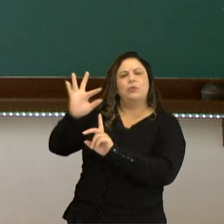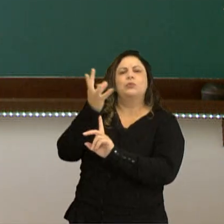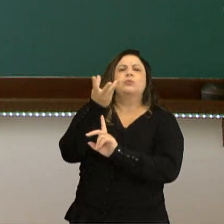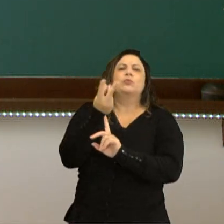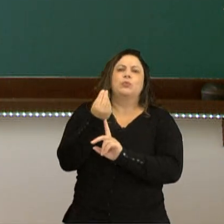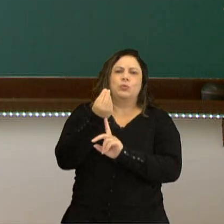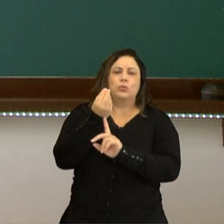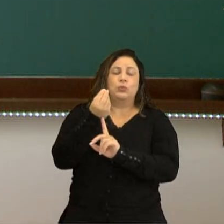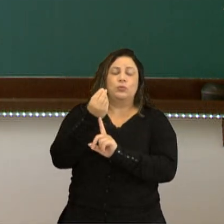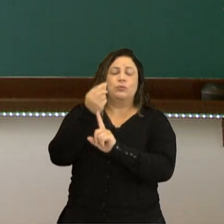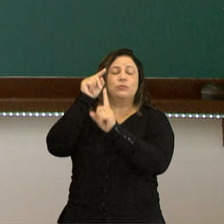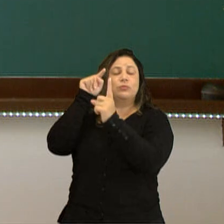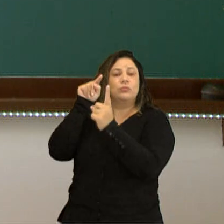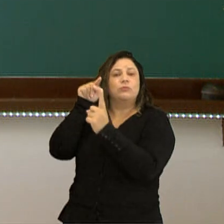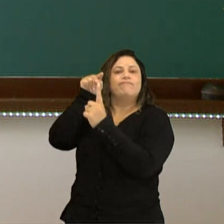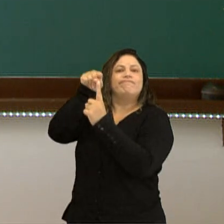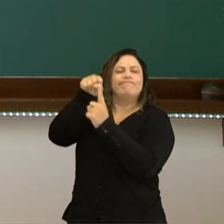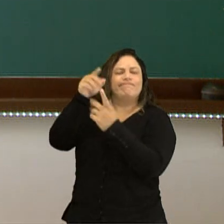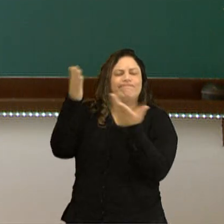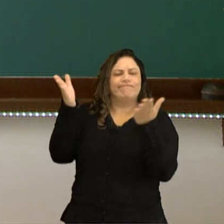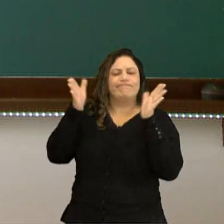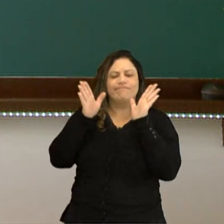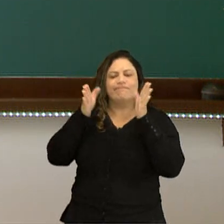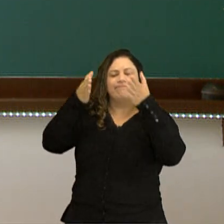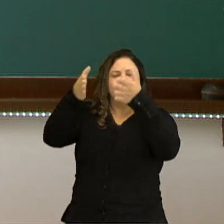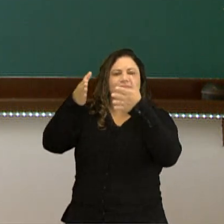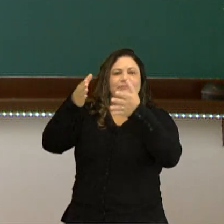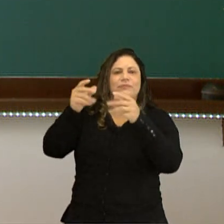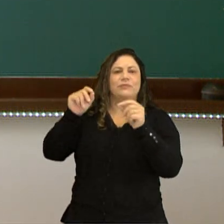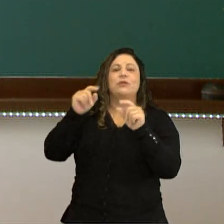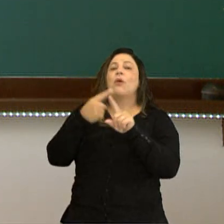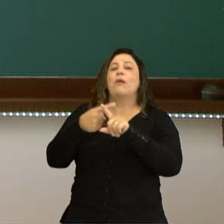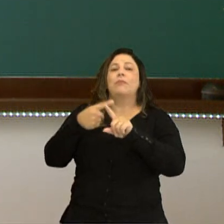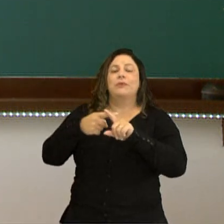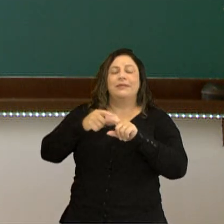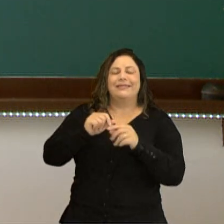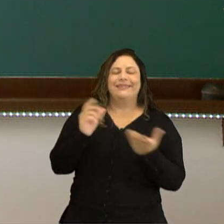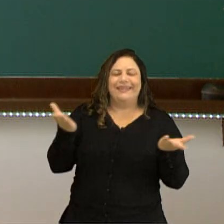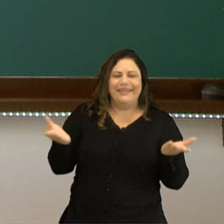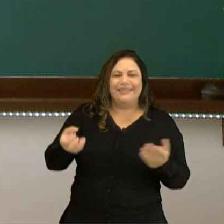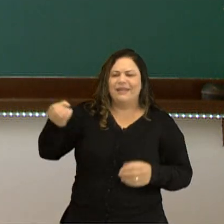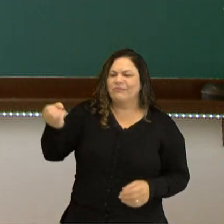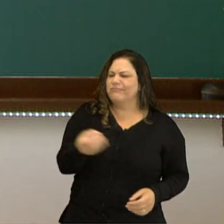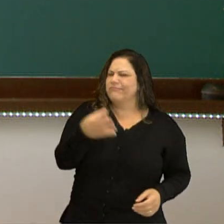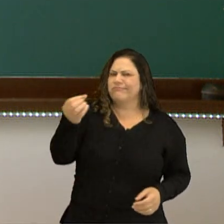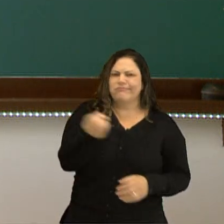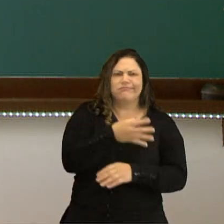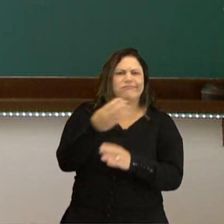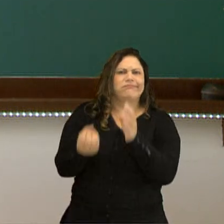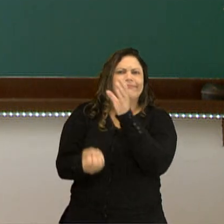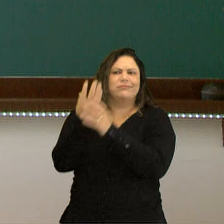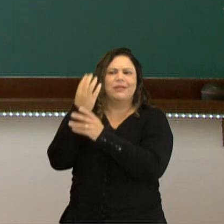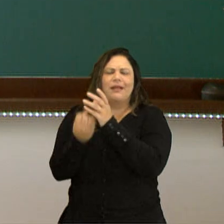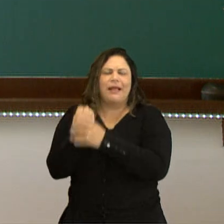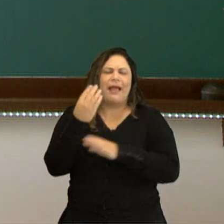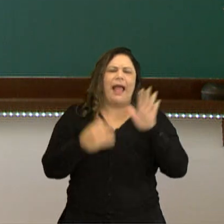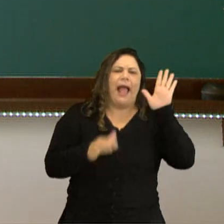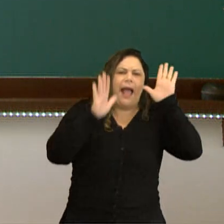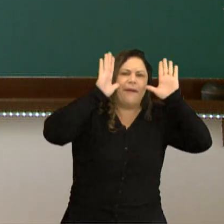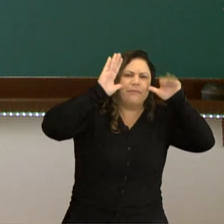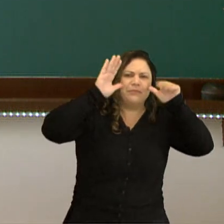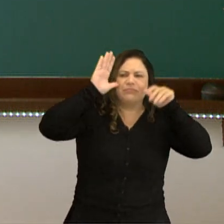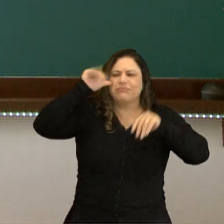contemporânea justamente por inovar, por atrever-se, por serem curiosos.